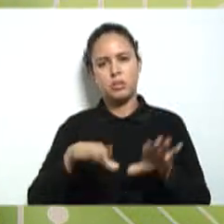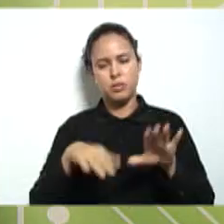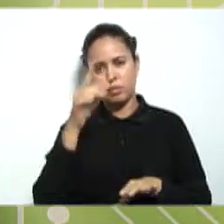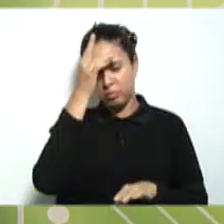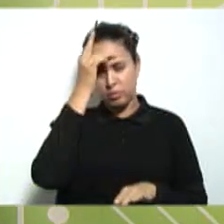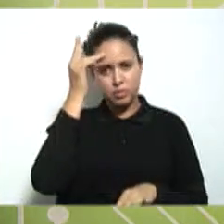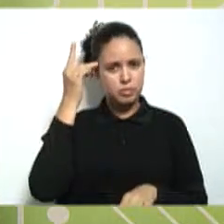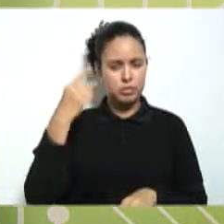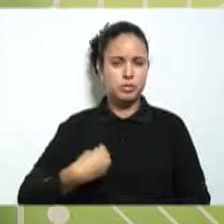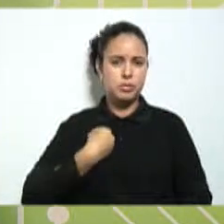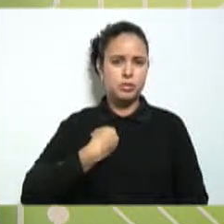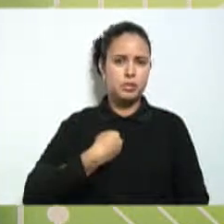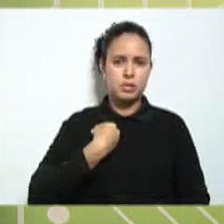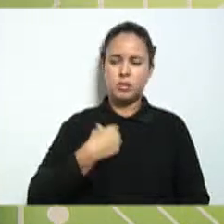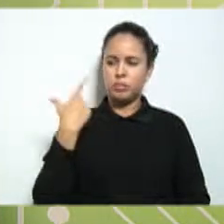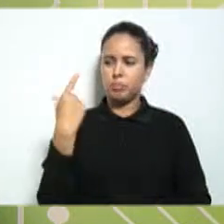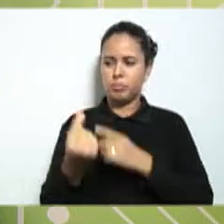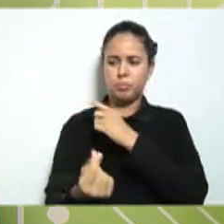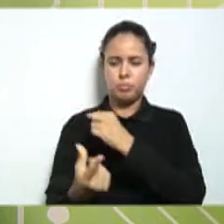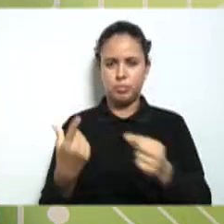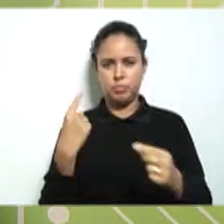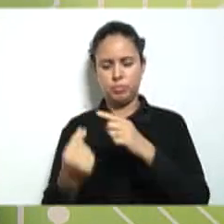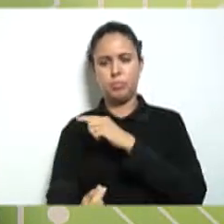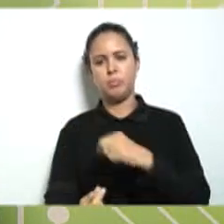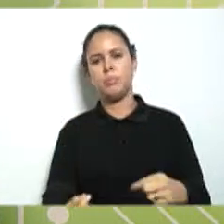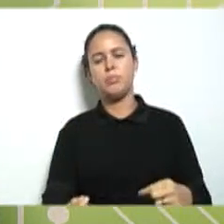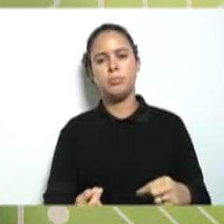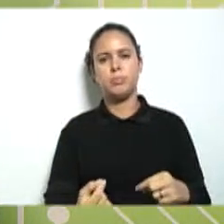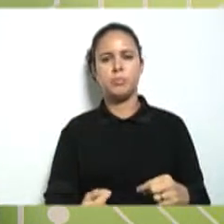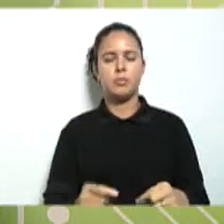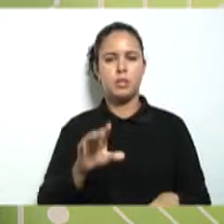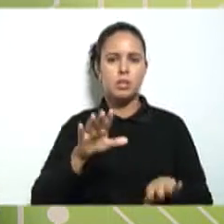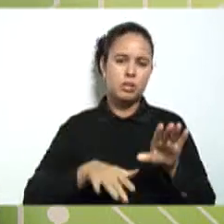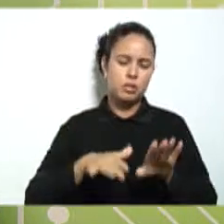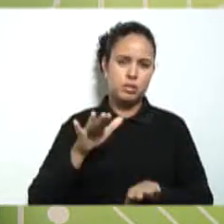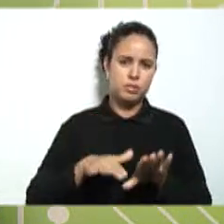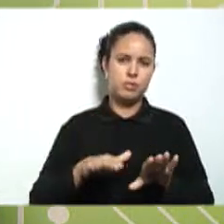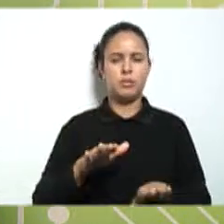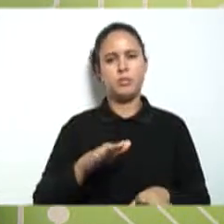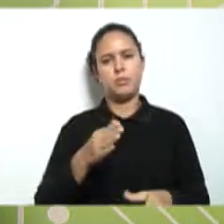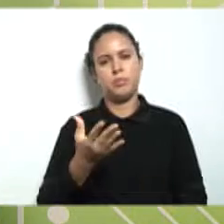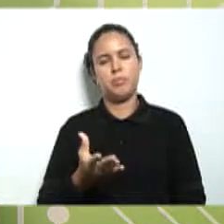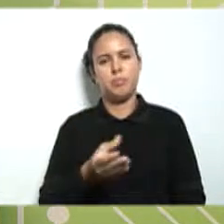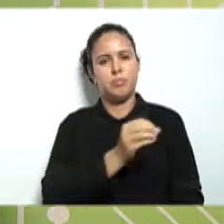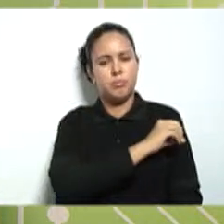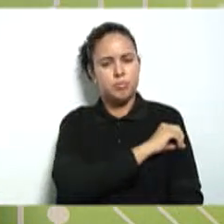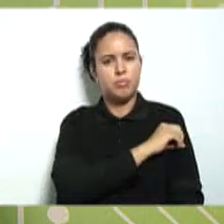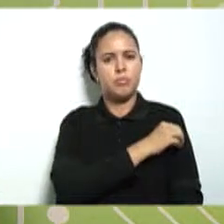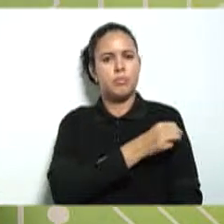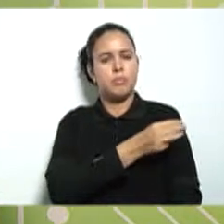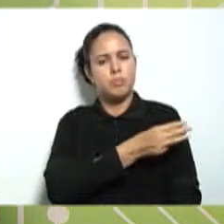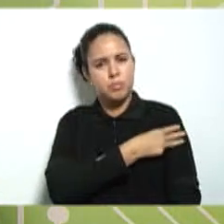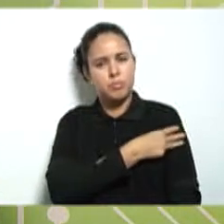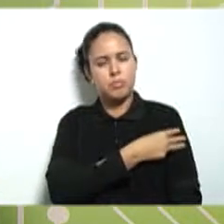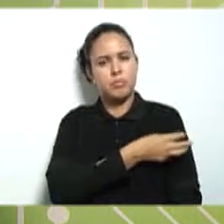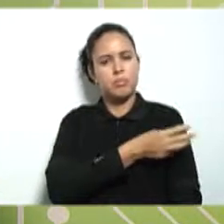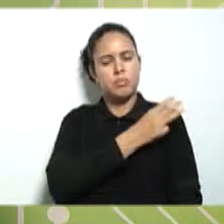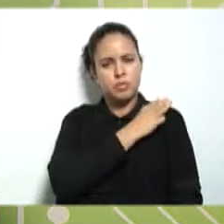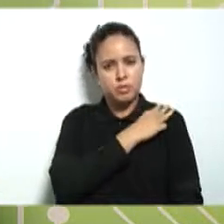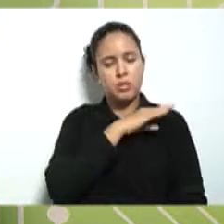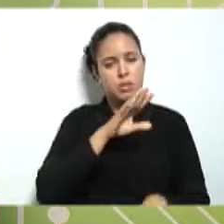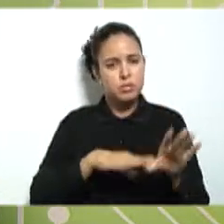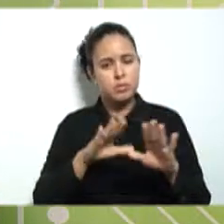refugiado. Ele vem ali, às vezes, de uma boa família, às vezes com alguma escolaridade, às vezes com uma família que tem uma boa condição financeira. E